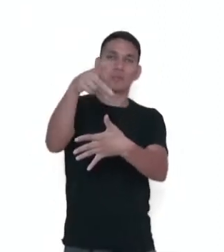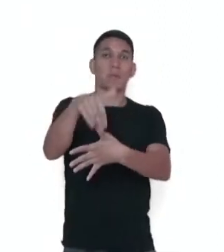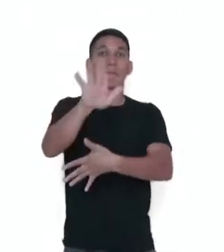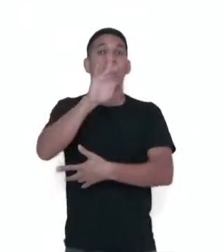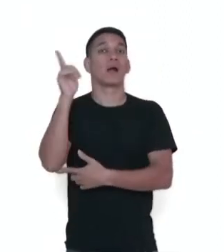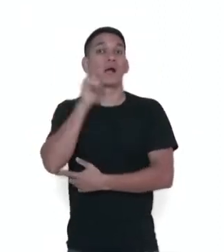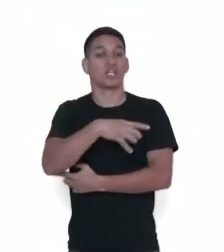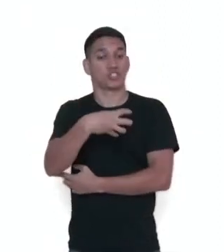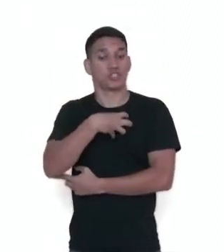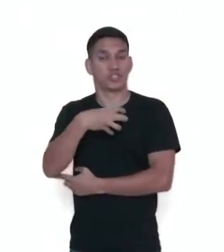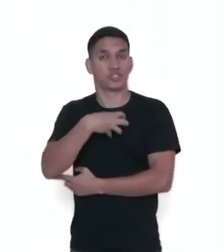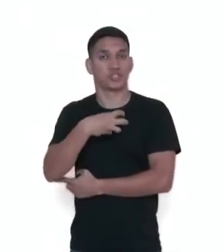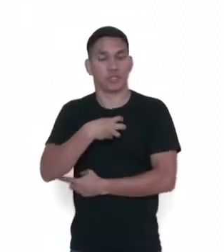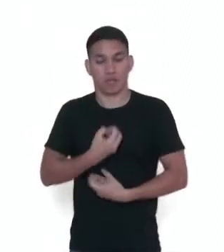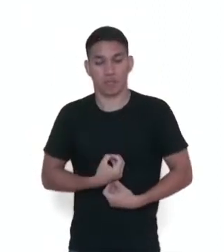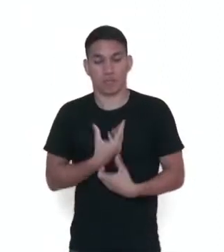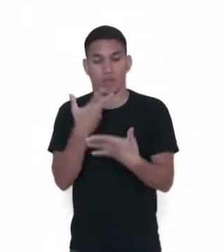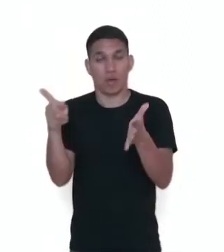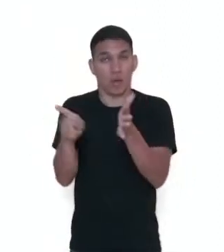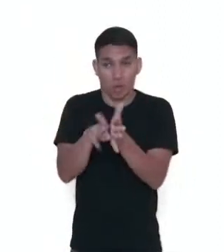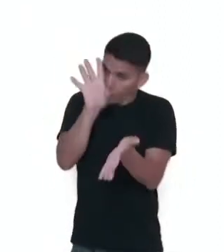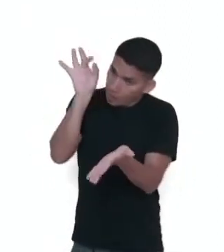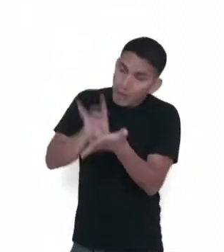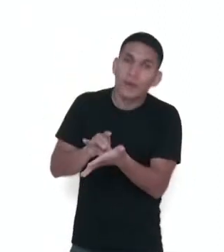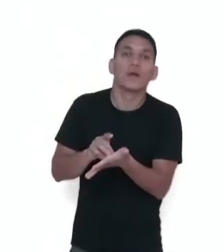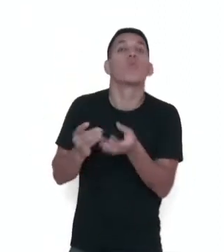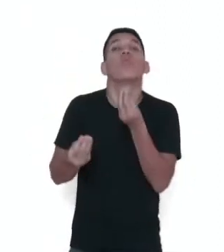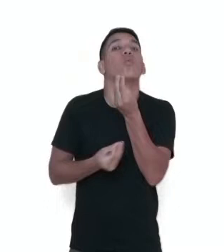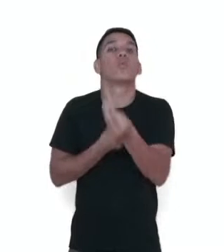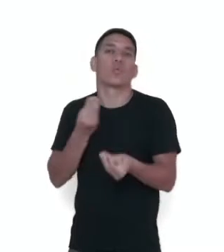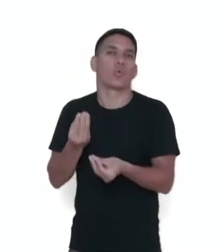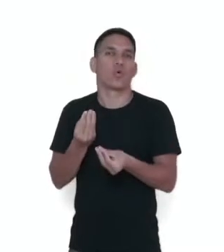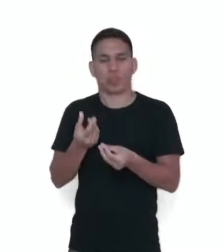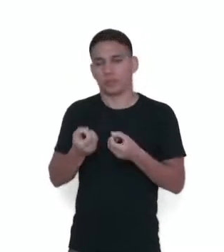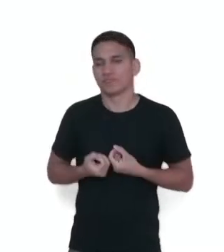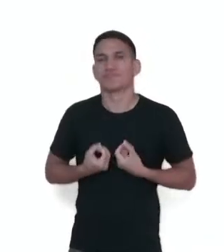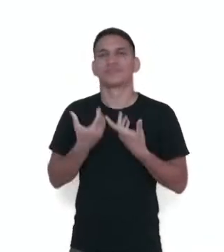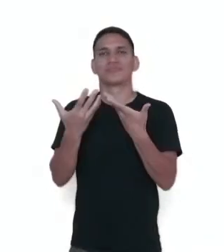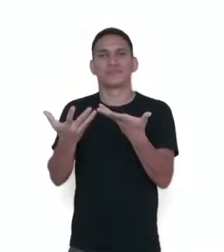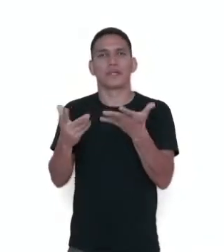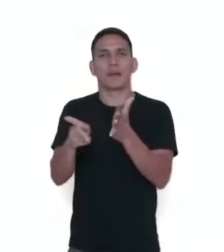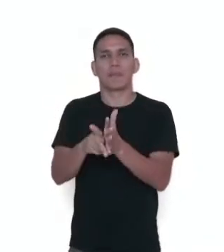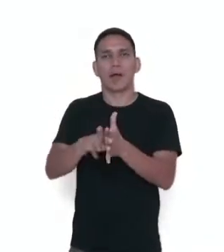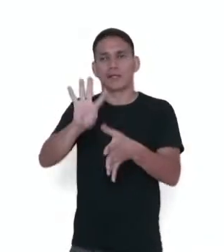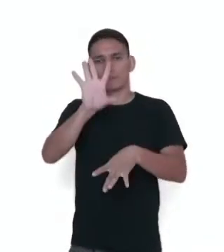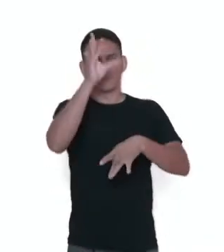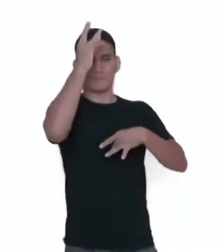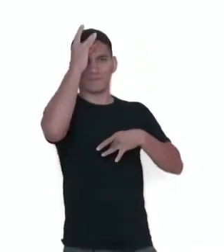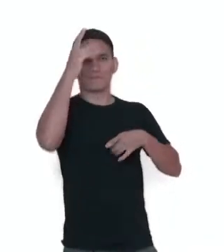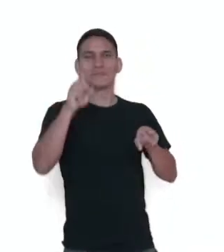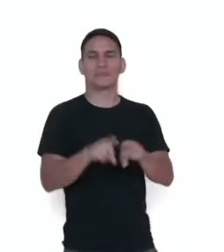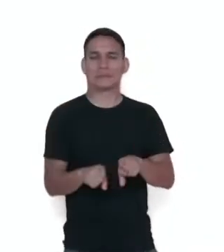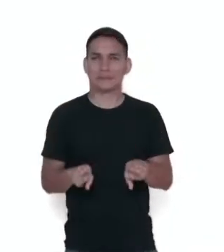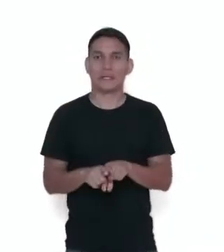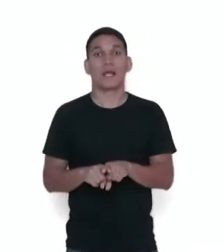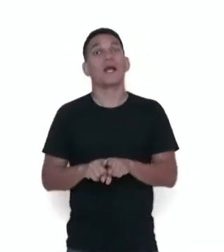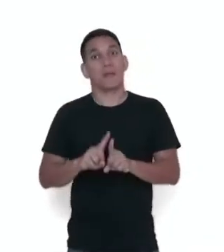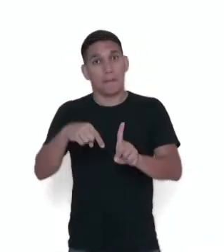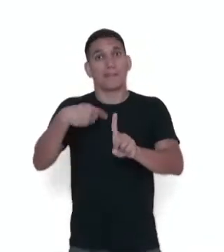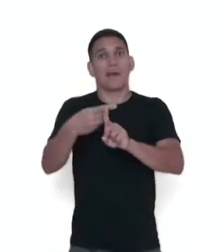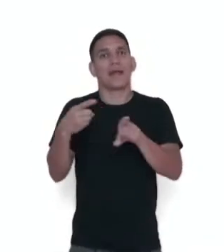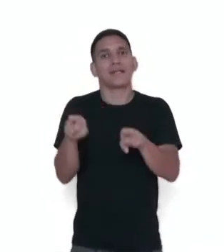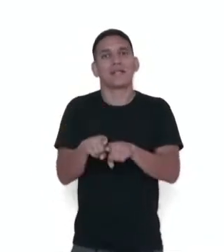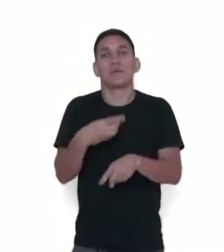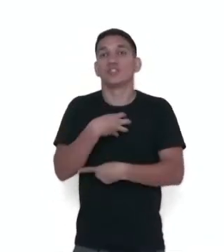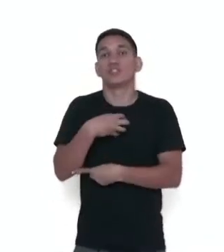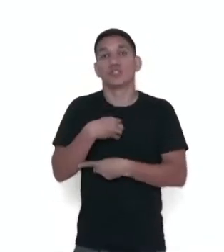priorizar formas de expressão originais na concepção, na interpretação, na